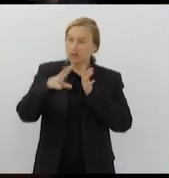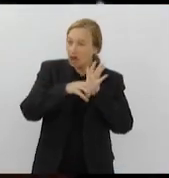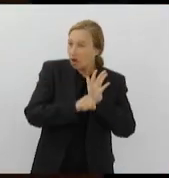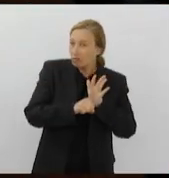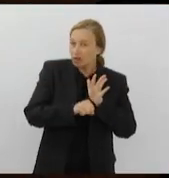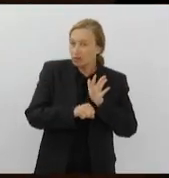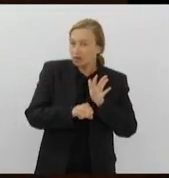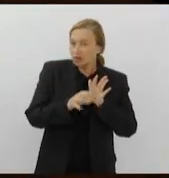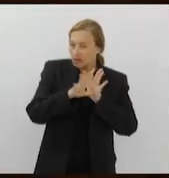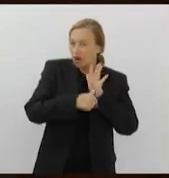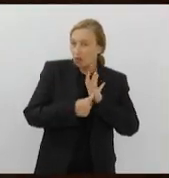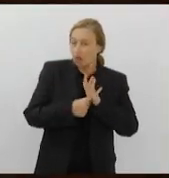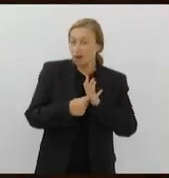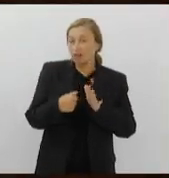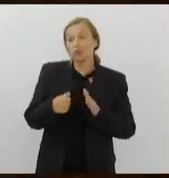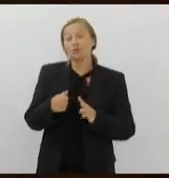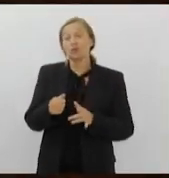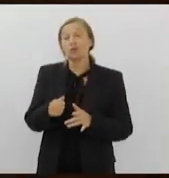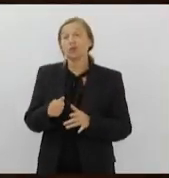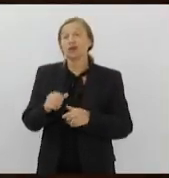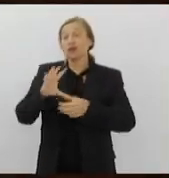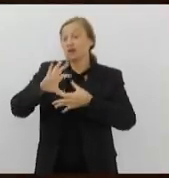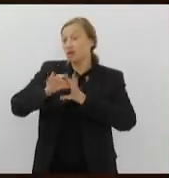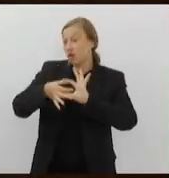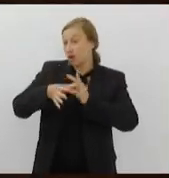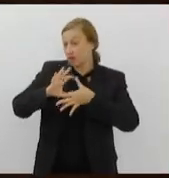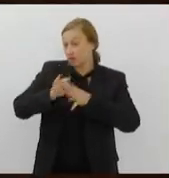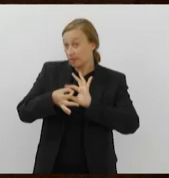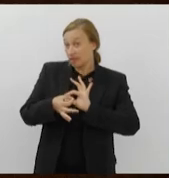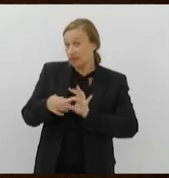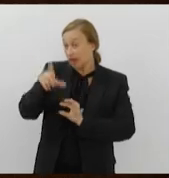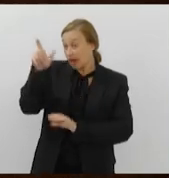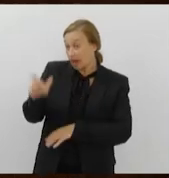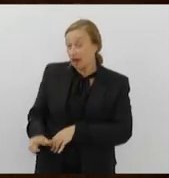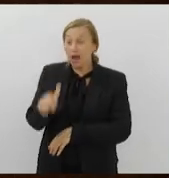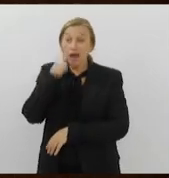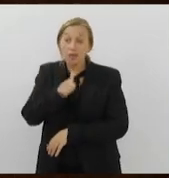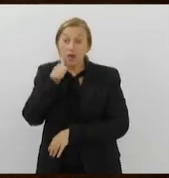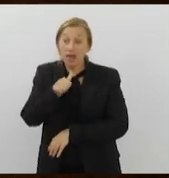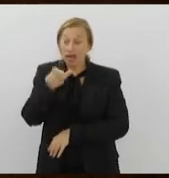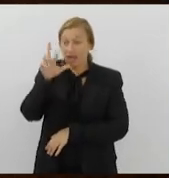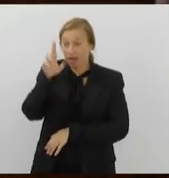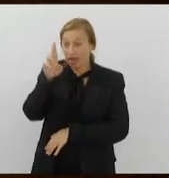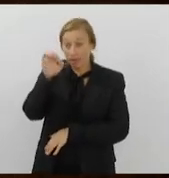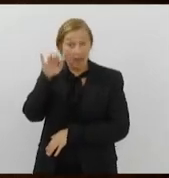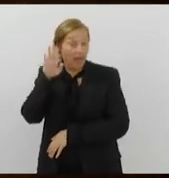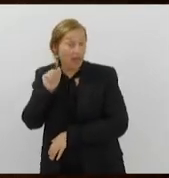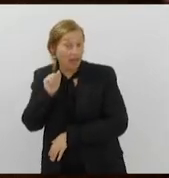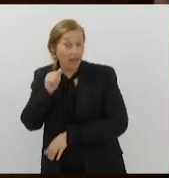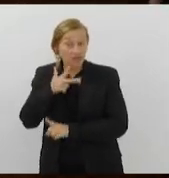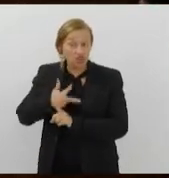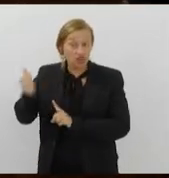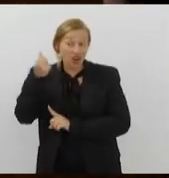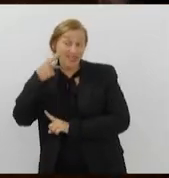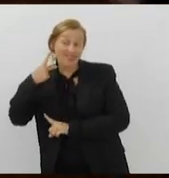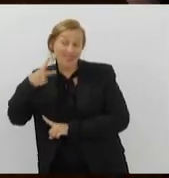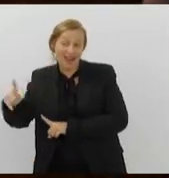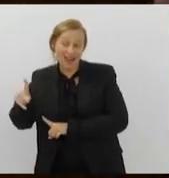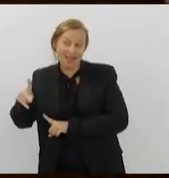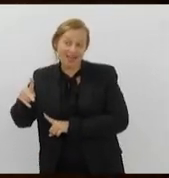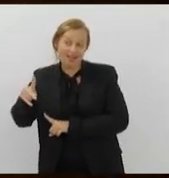olímpica, taxando a premiação que é única e exclusiva vitória